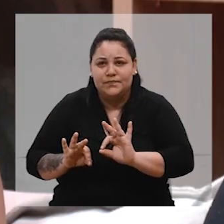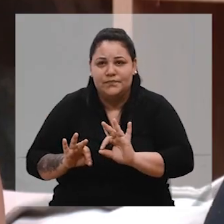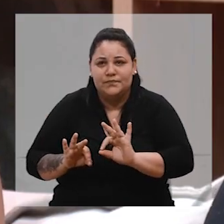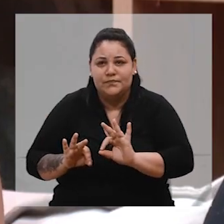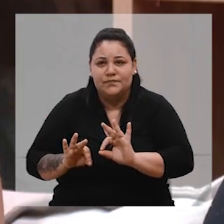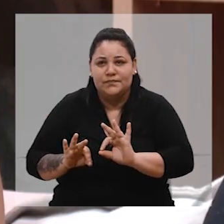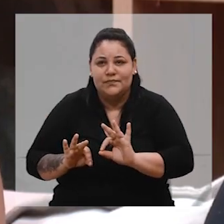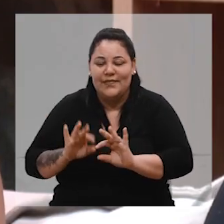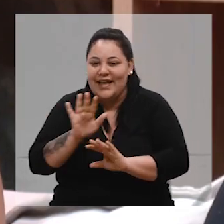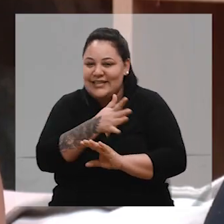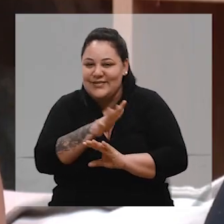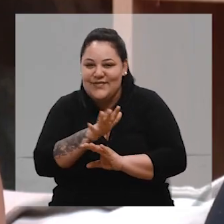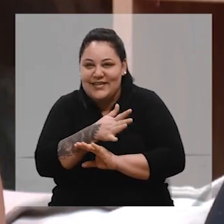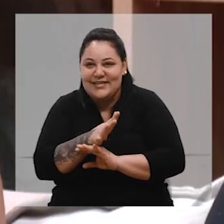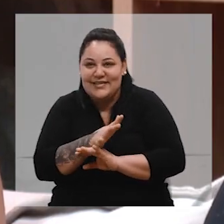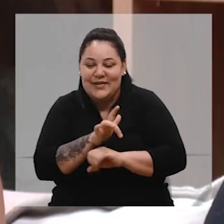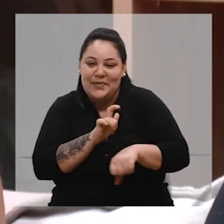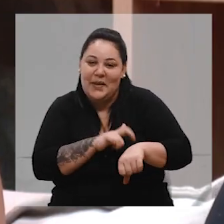arrumada ali.